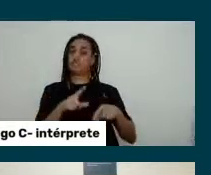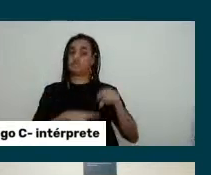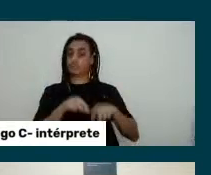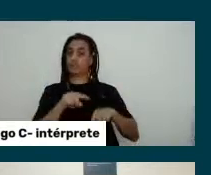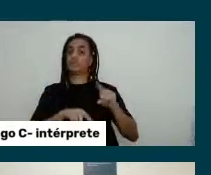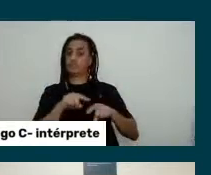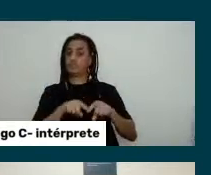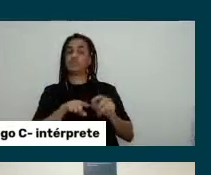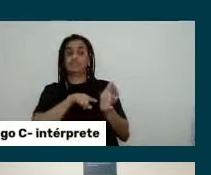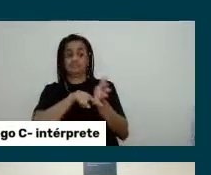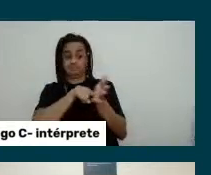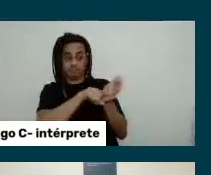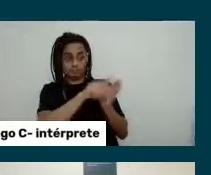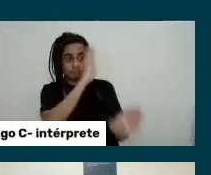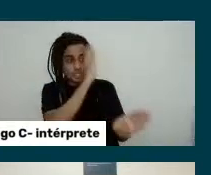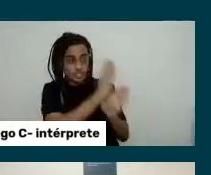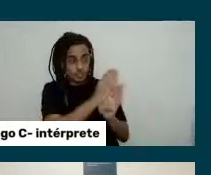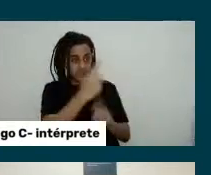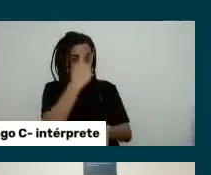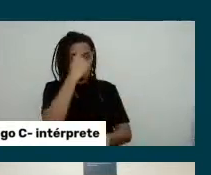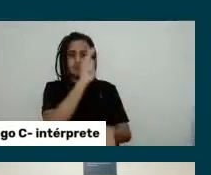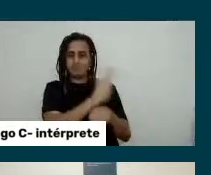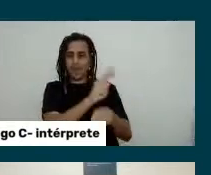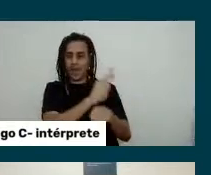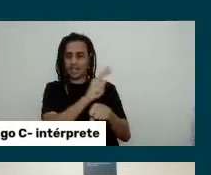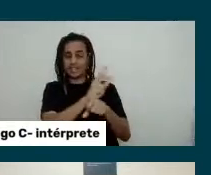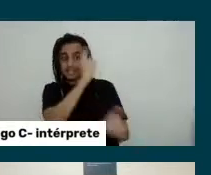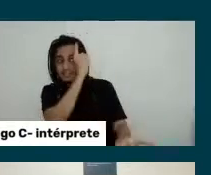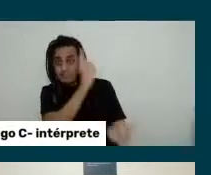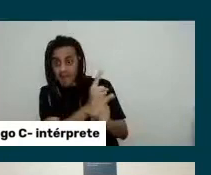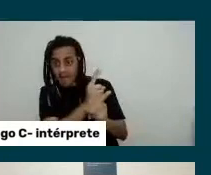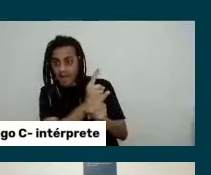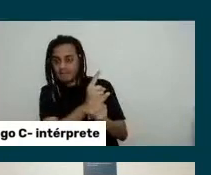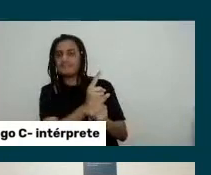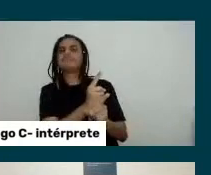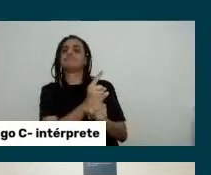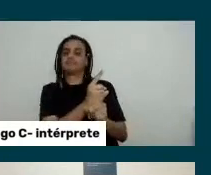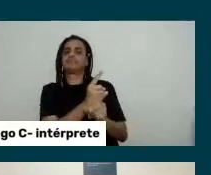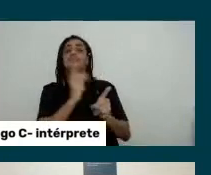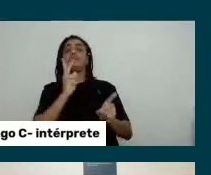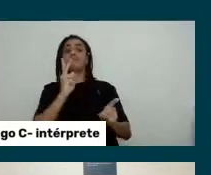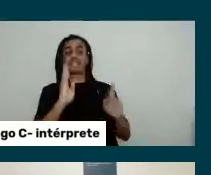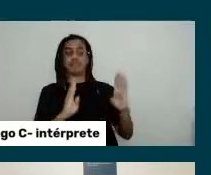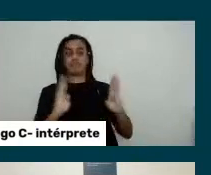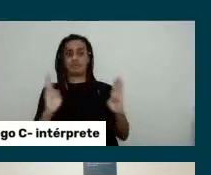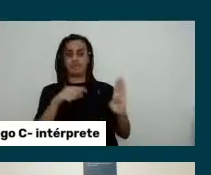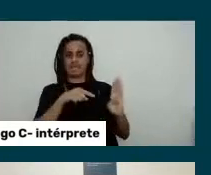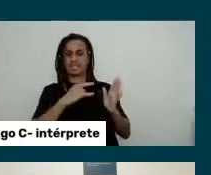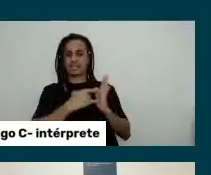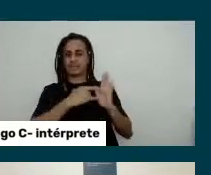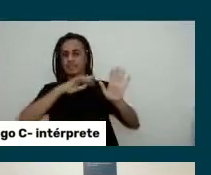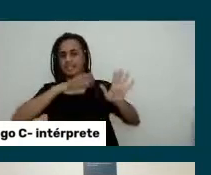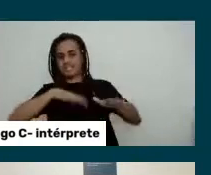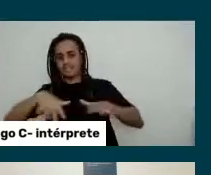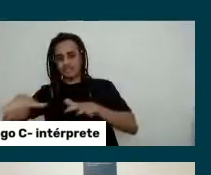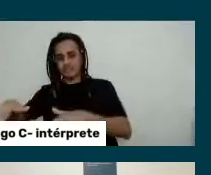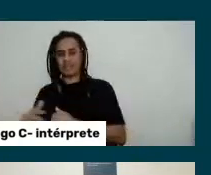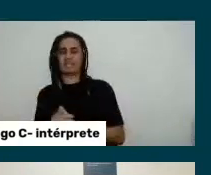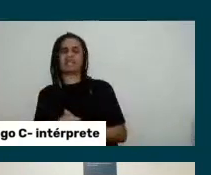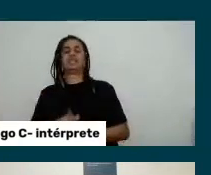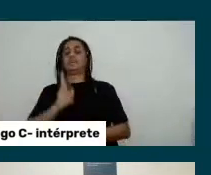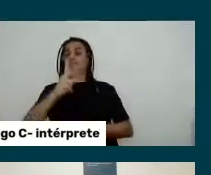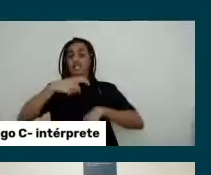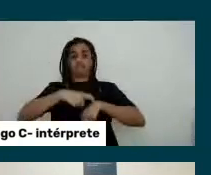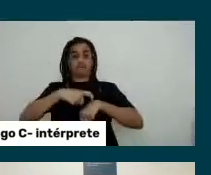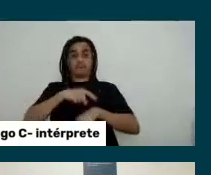da descoberta da hipótese, e aí também é uma mudança importante, né? No estágio de desenvolvimento, ou seja, ao mesmo momento em que